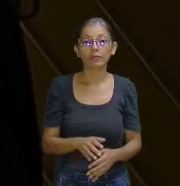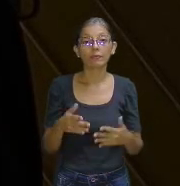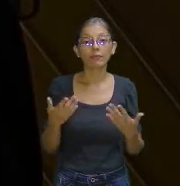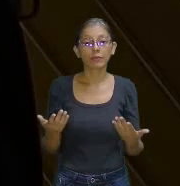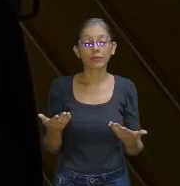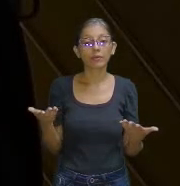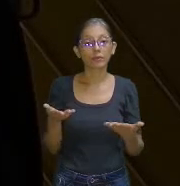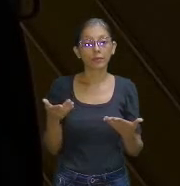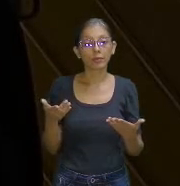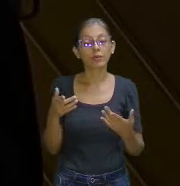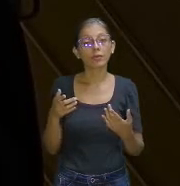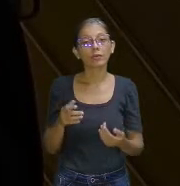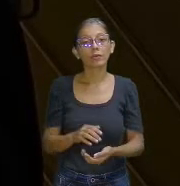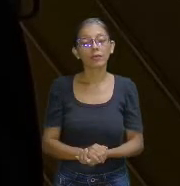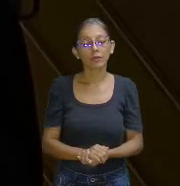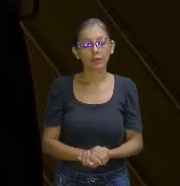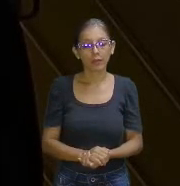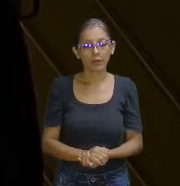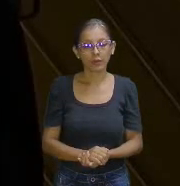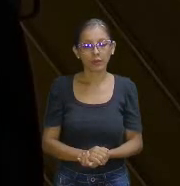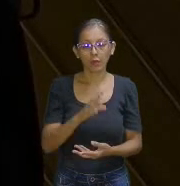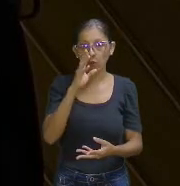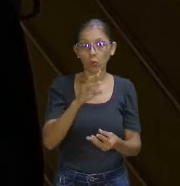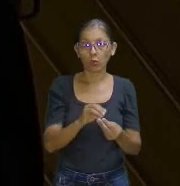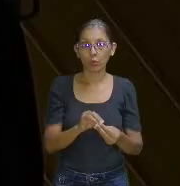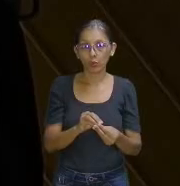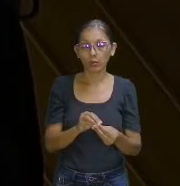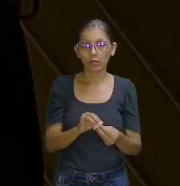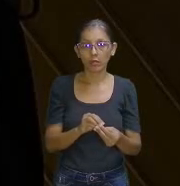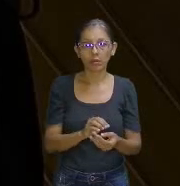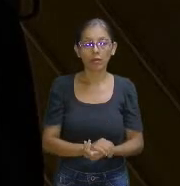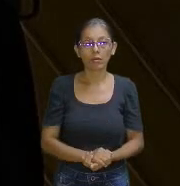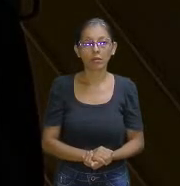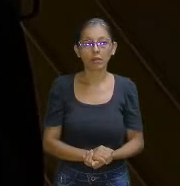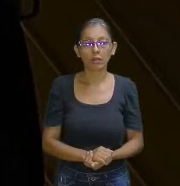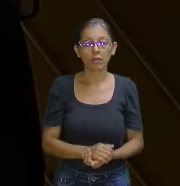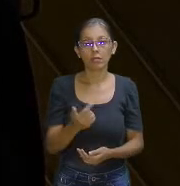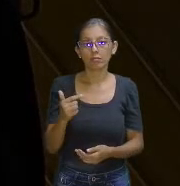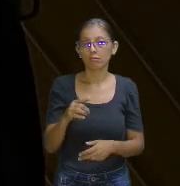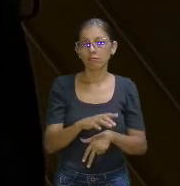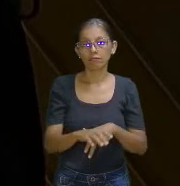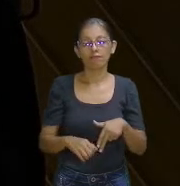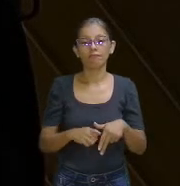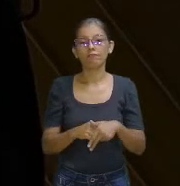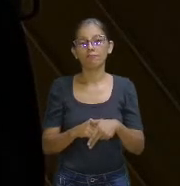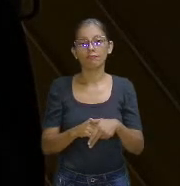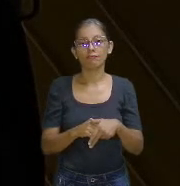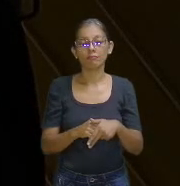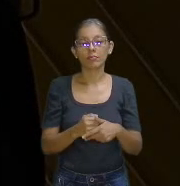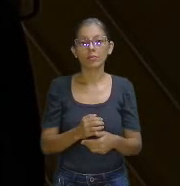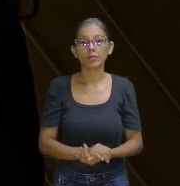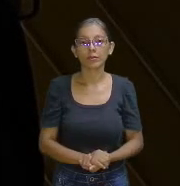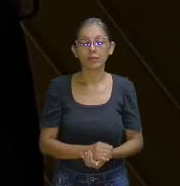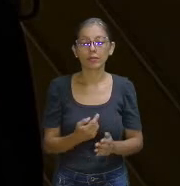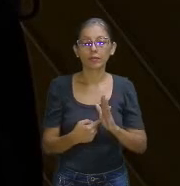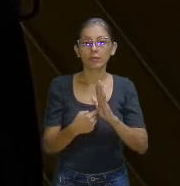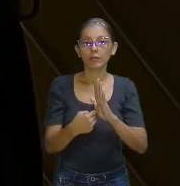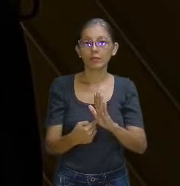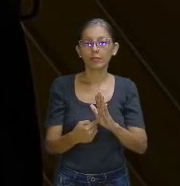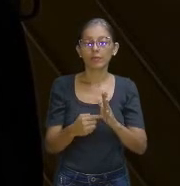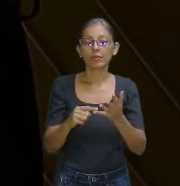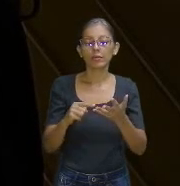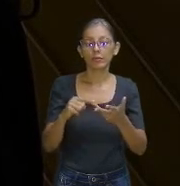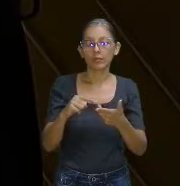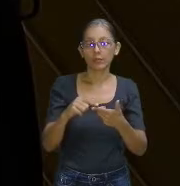exame, conclui desde já que não restou configurada a alegada fraude, como será demonstrado nos tópicos seguintes,